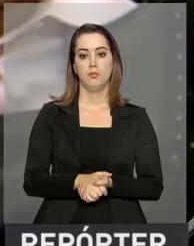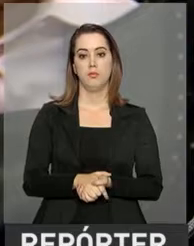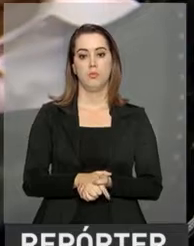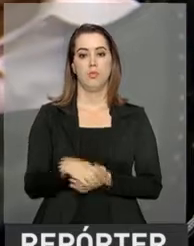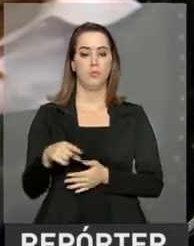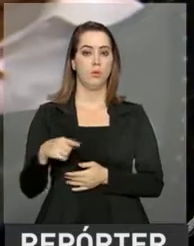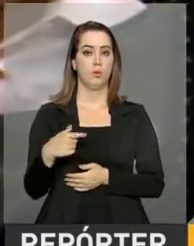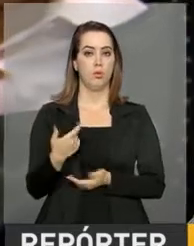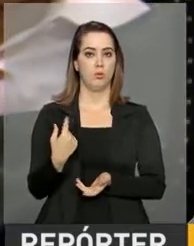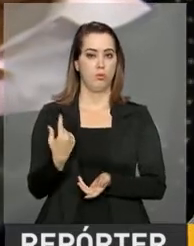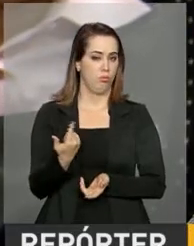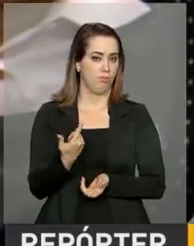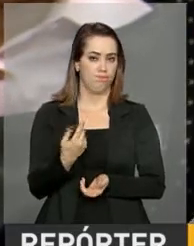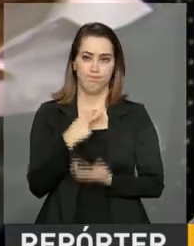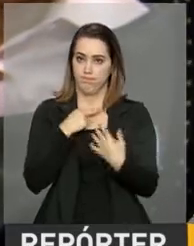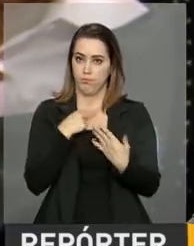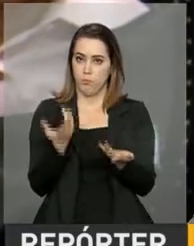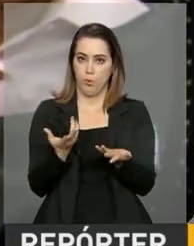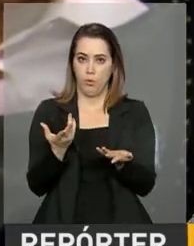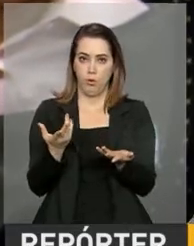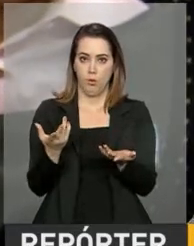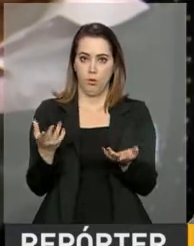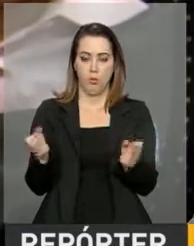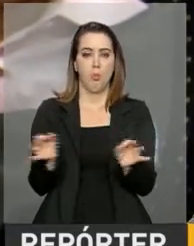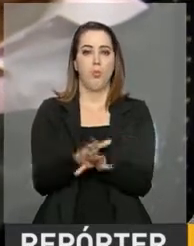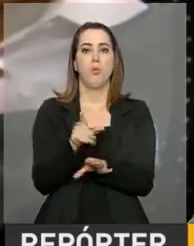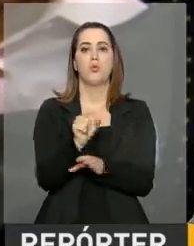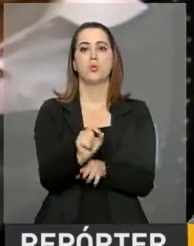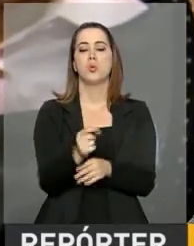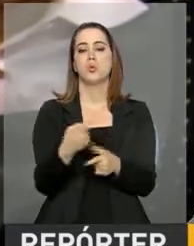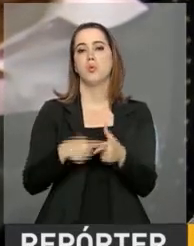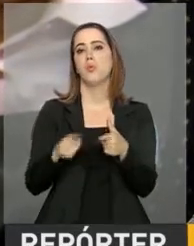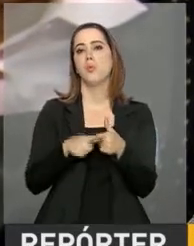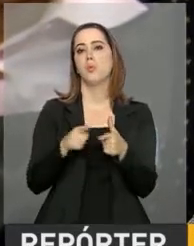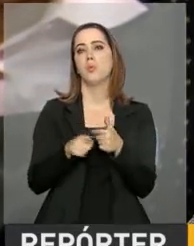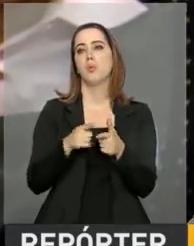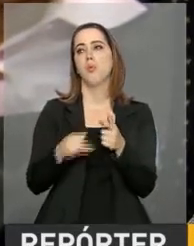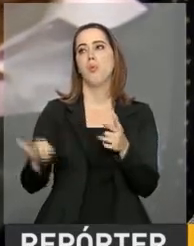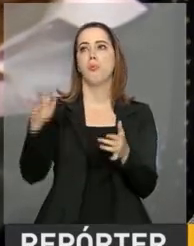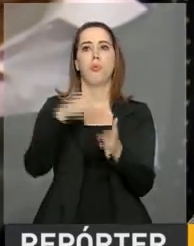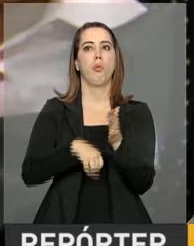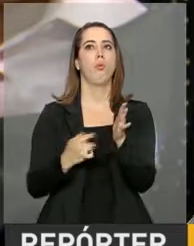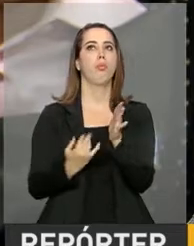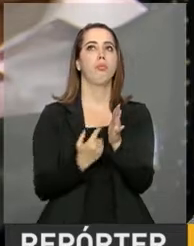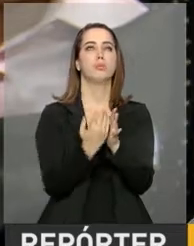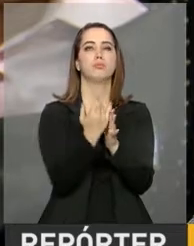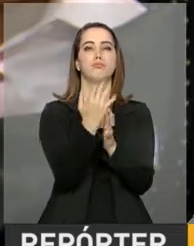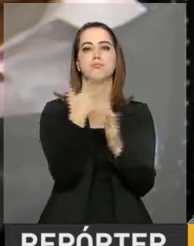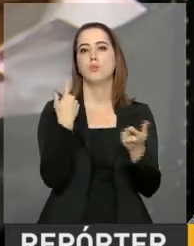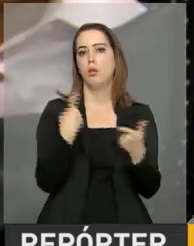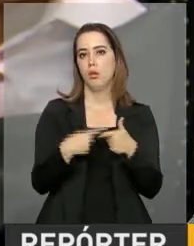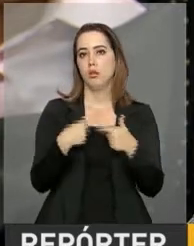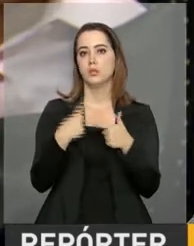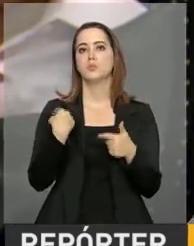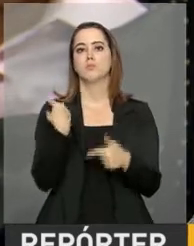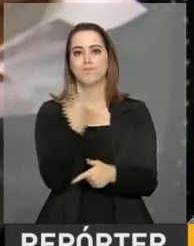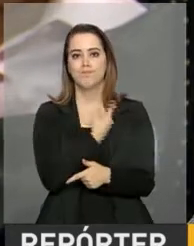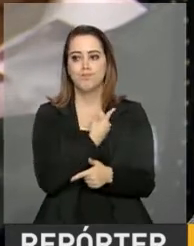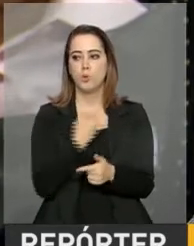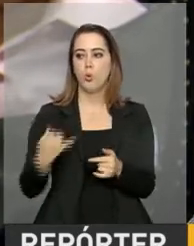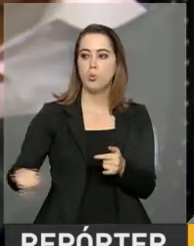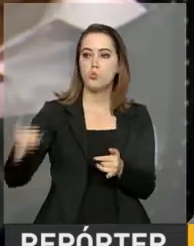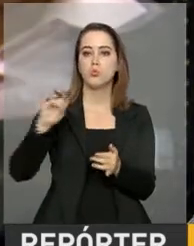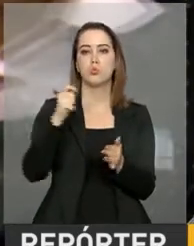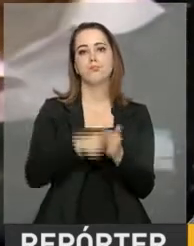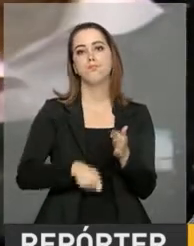Não podemos resolver o problema do déficit da dívida por meio do aumento de impostos. Por quê? A nossa carga tributária já é uma das mais